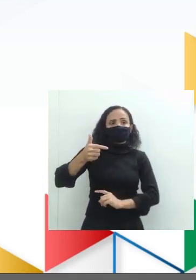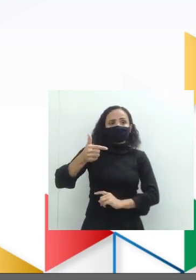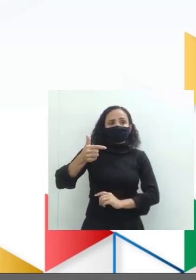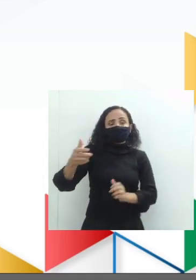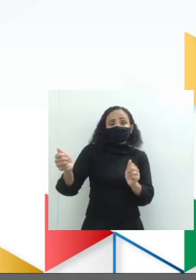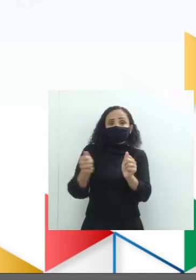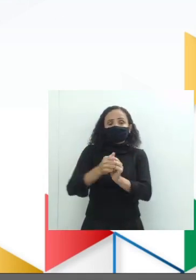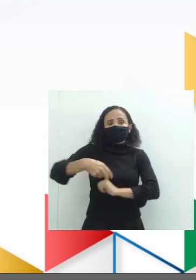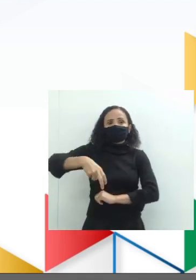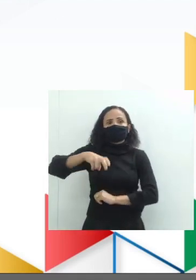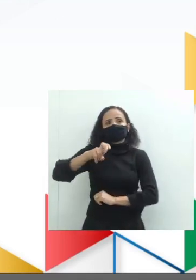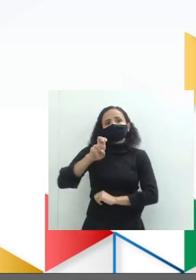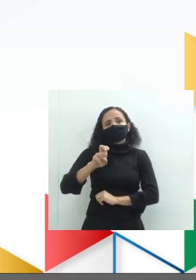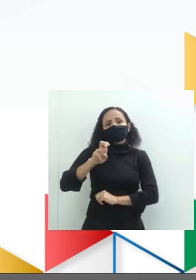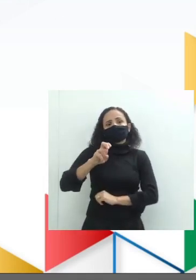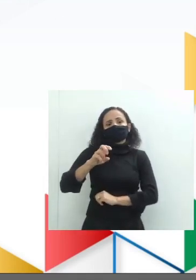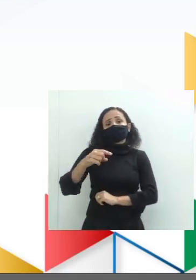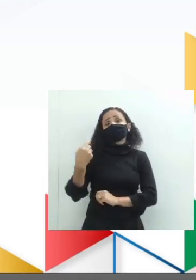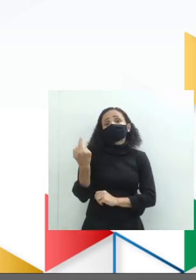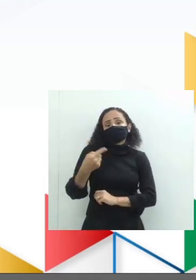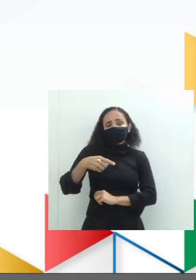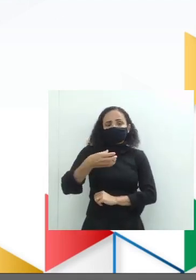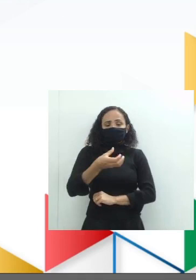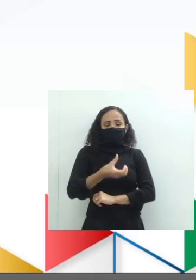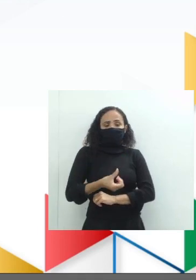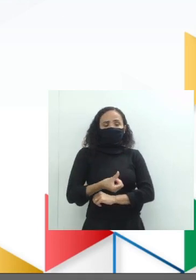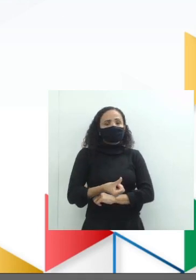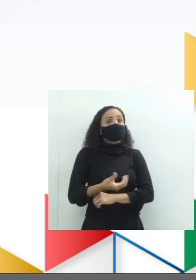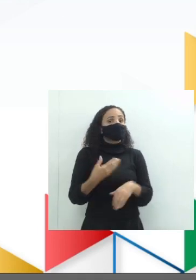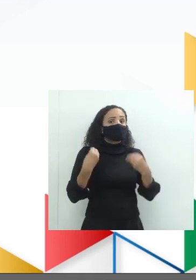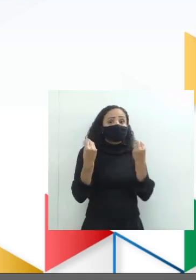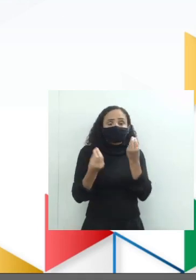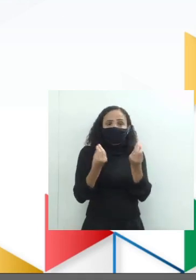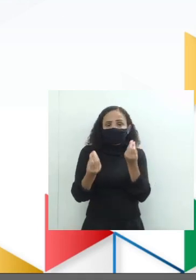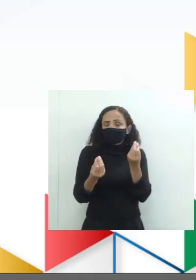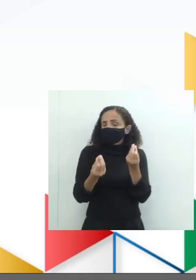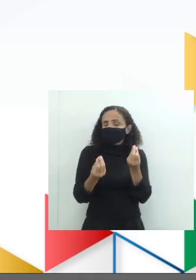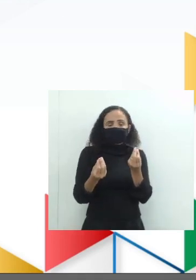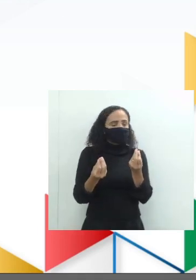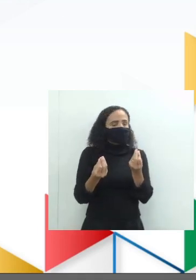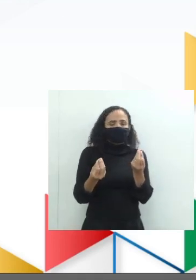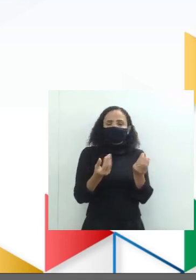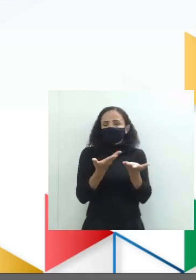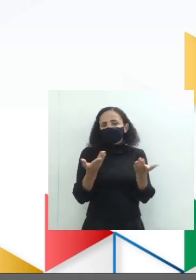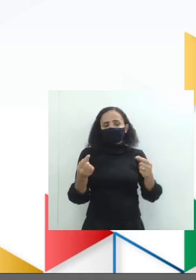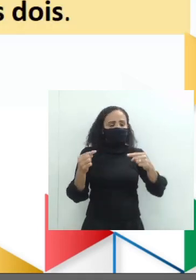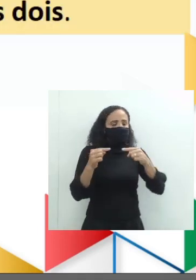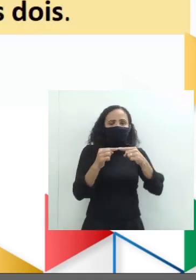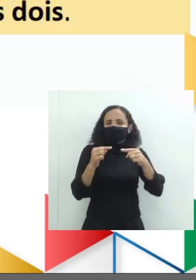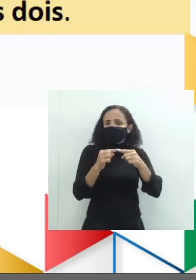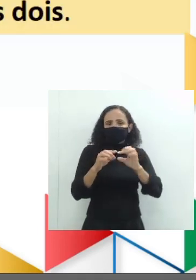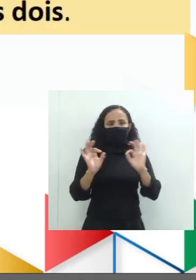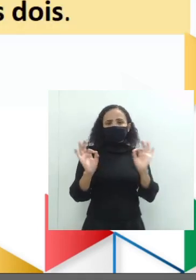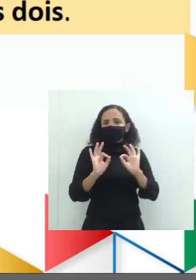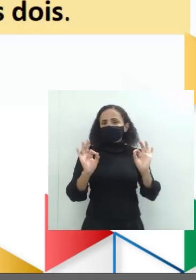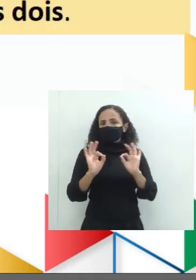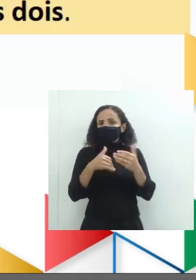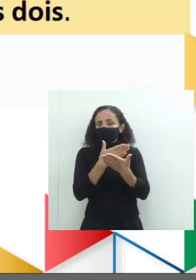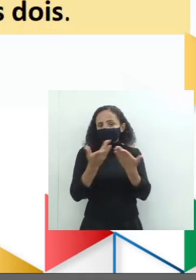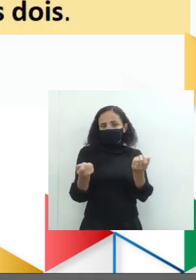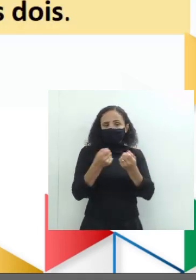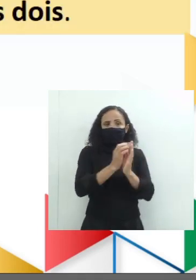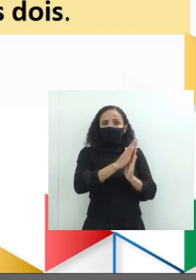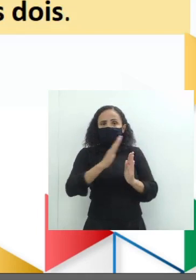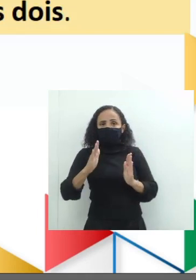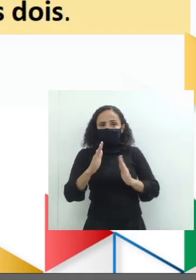5. E ele é menor que um desses lados, que é o lado 6. Então, a condição de existência para qualquer triângulo é que um dos seus